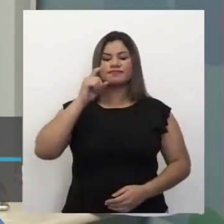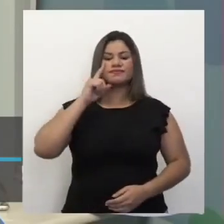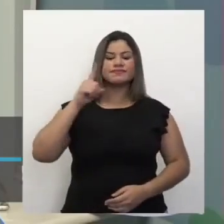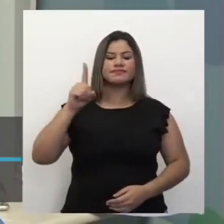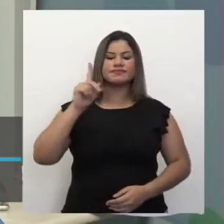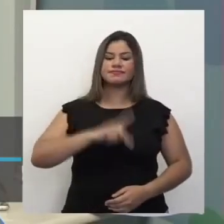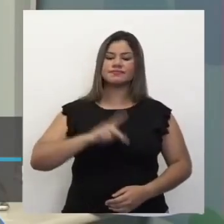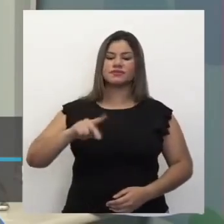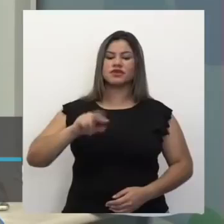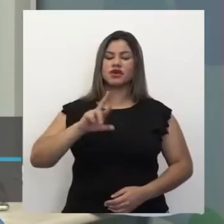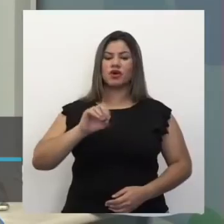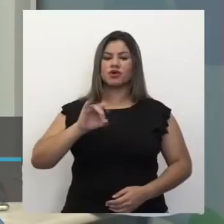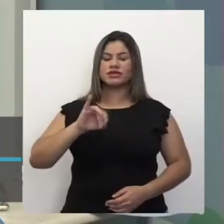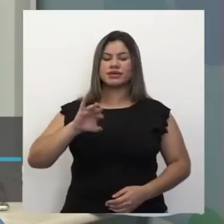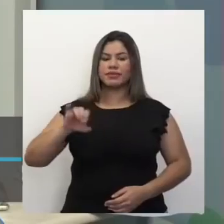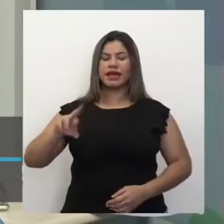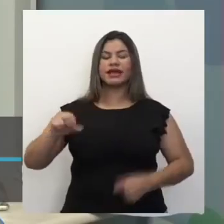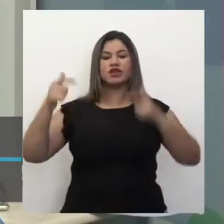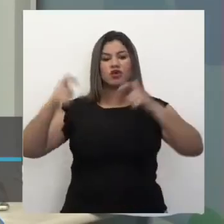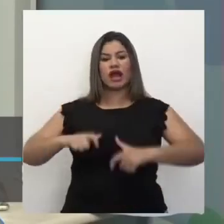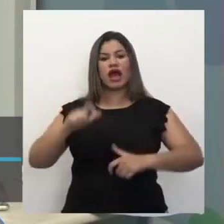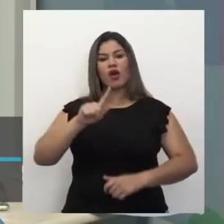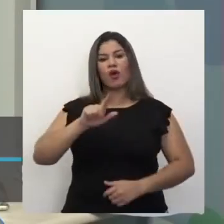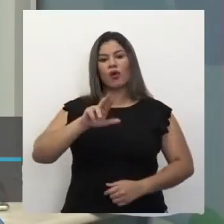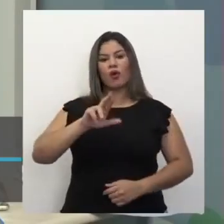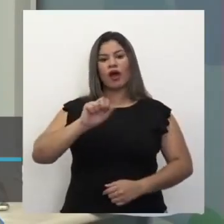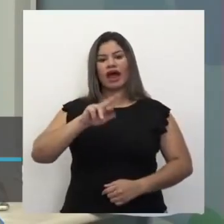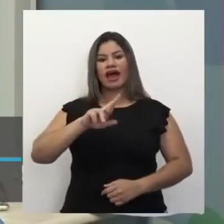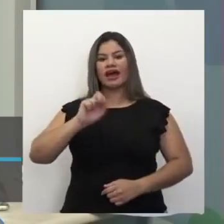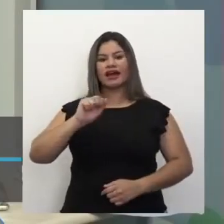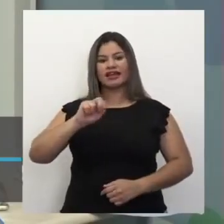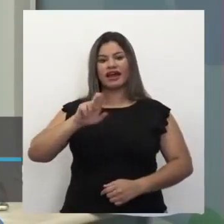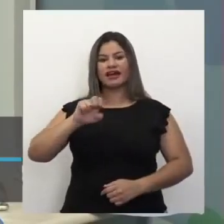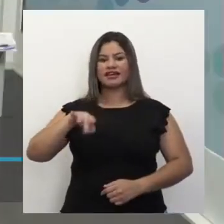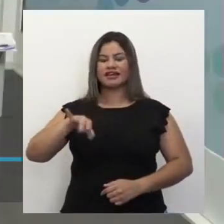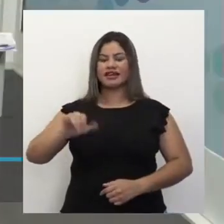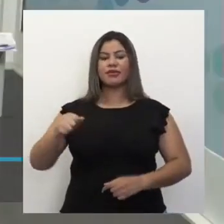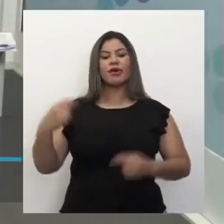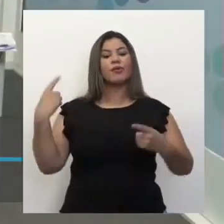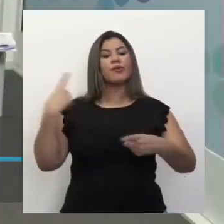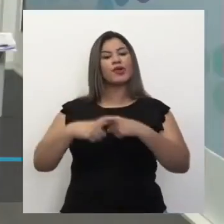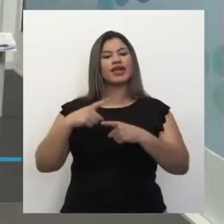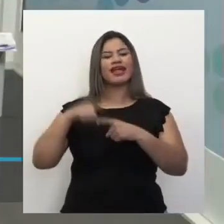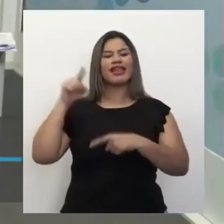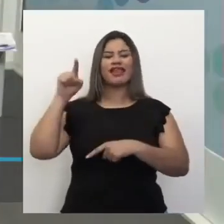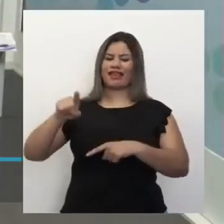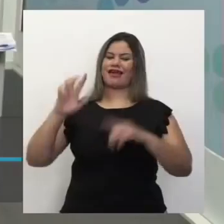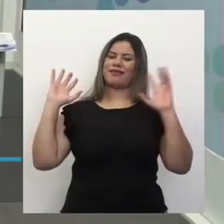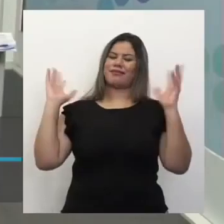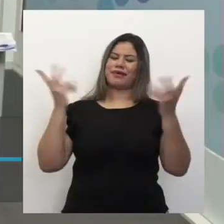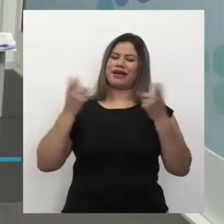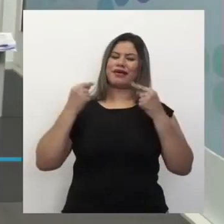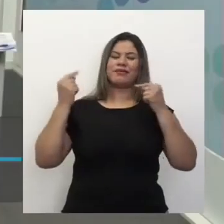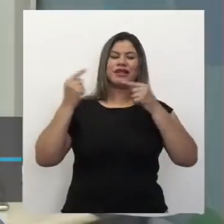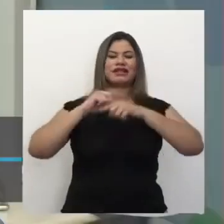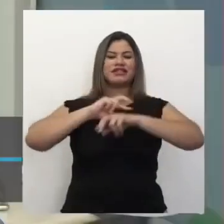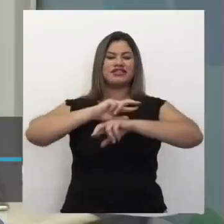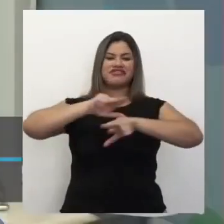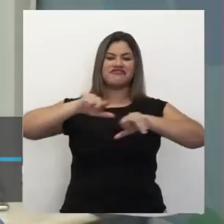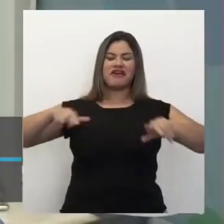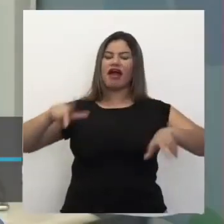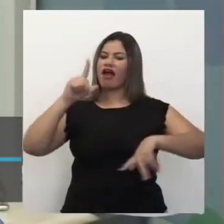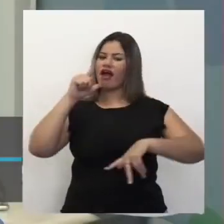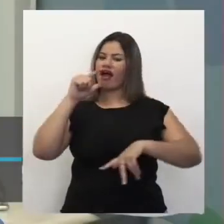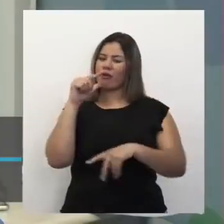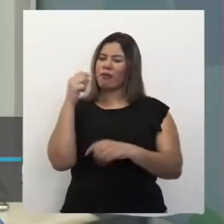professora Rosimeire, Joel, que é lá de Guararema. Oba! Por que Guararema? Porque Guararema é uma maravilha de fontes, né? De água boa e